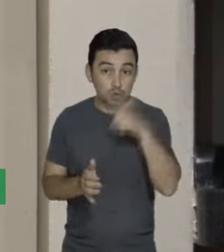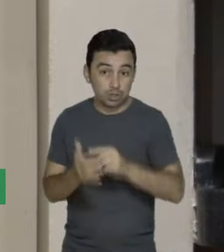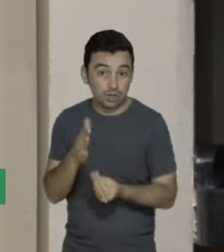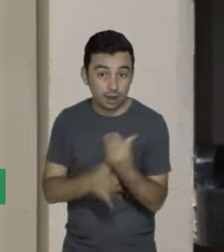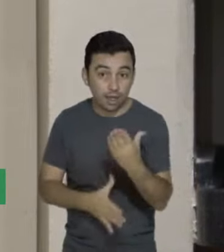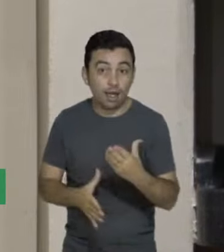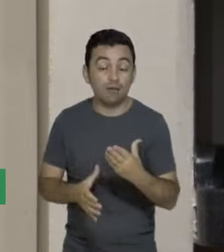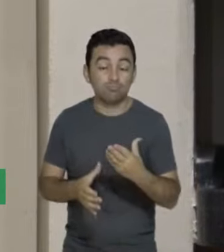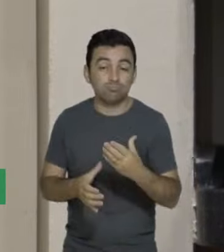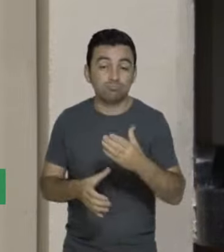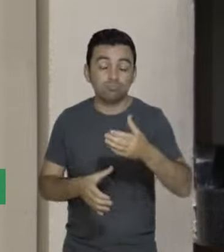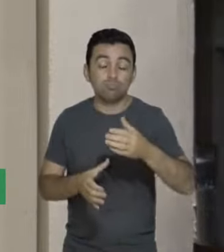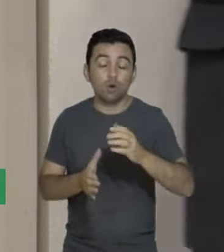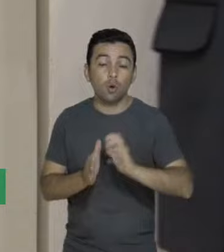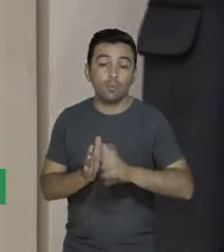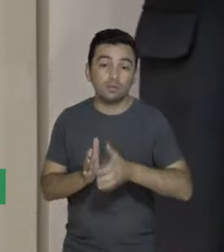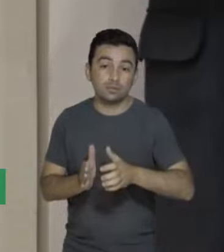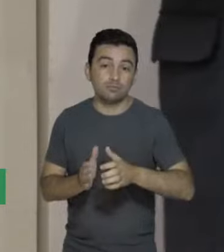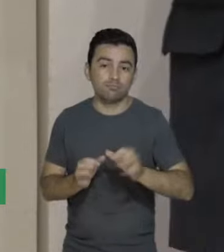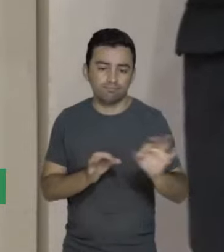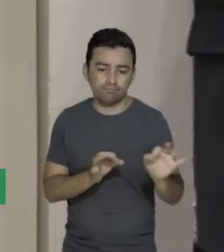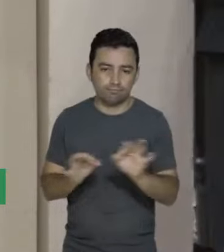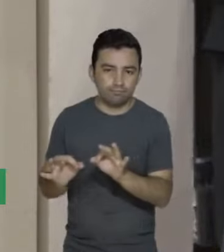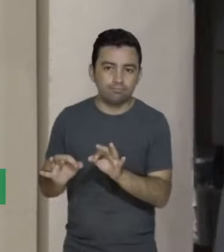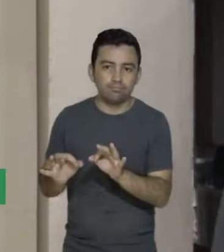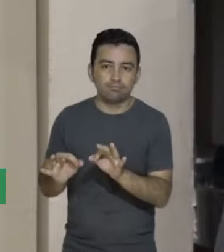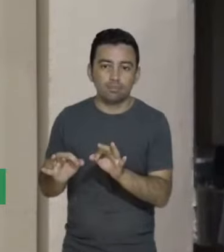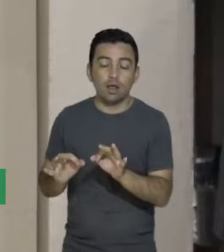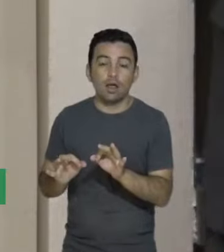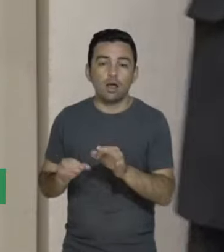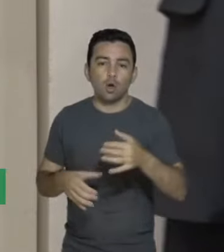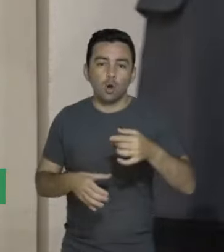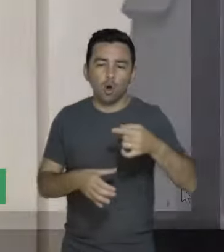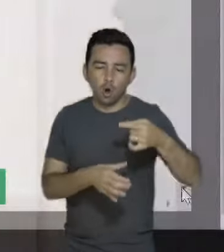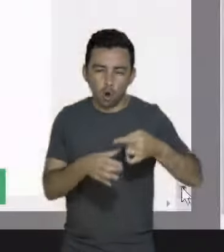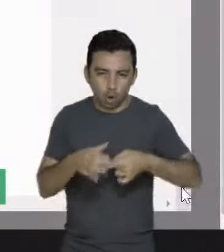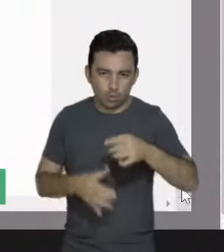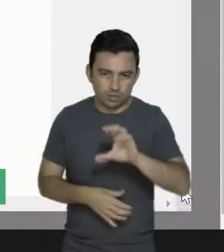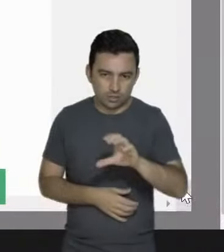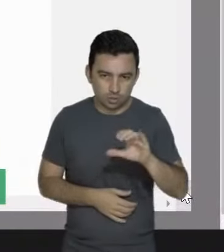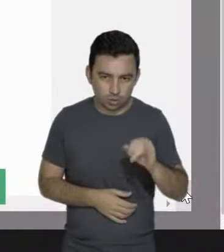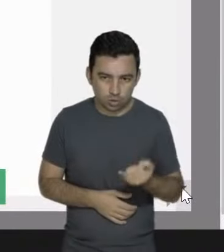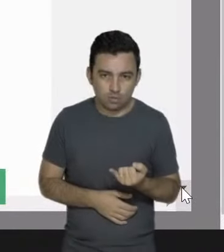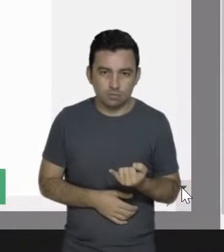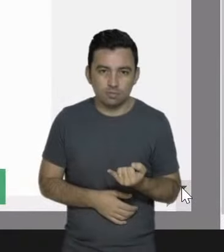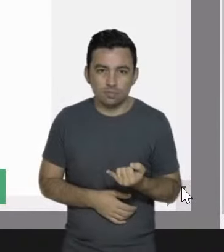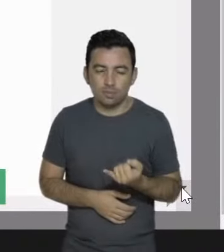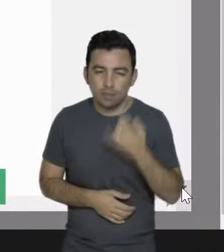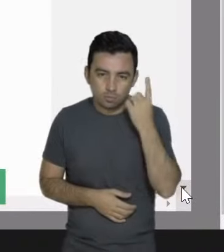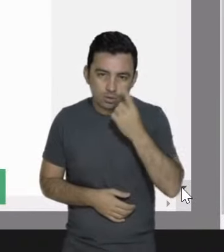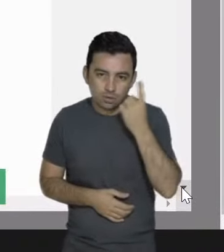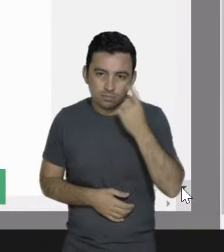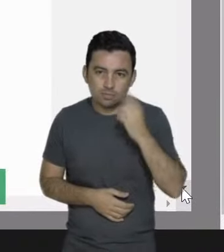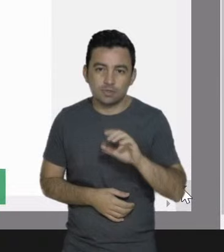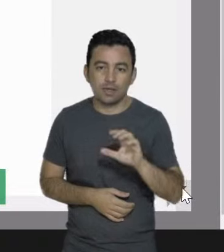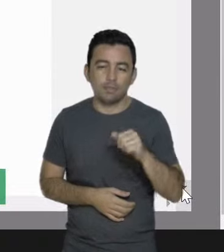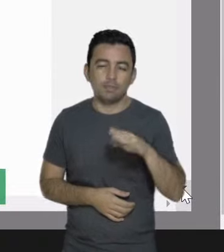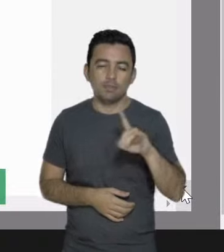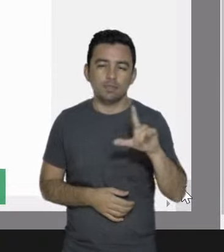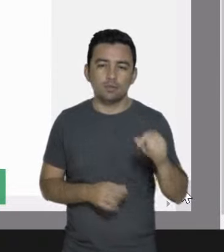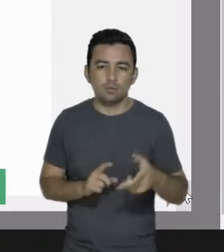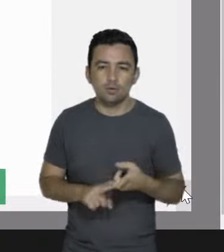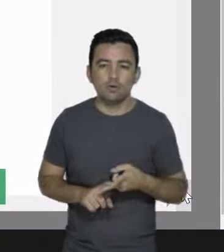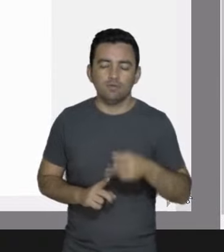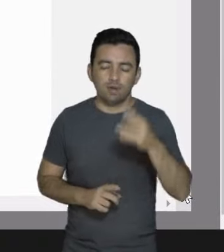seguintes senhores deputados comissão de constituição e justiça Deputado Camilo Martins Deputado